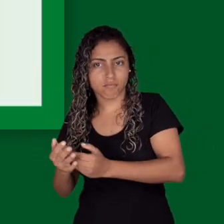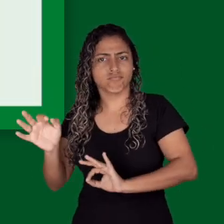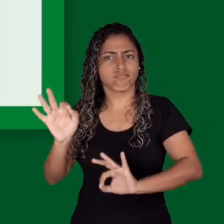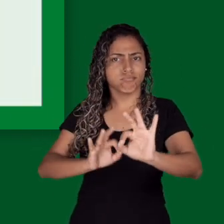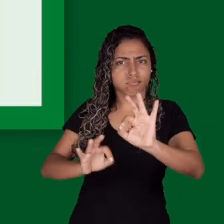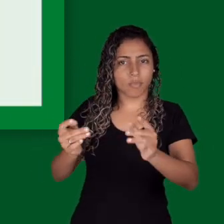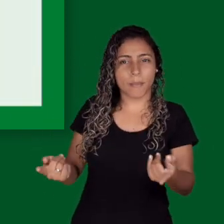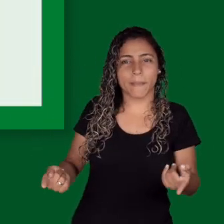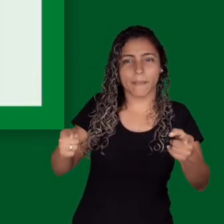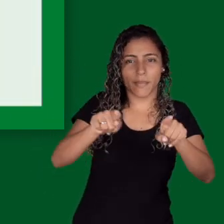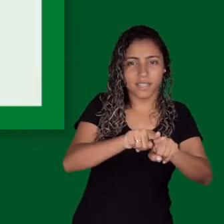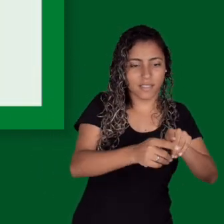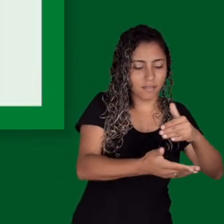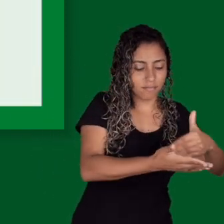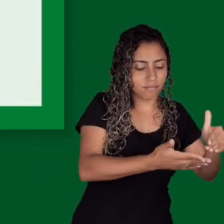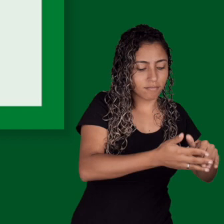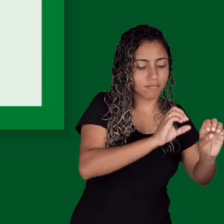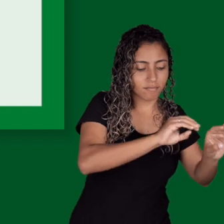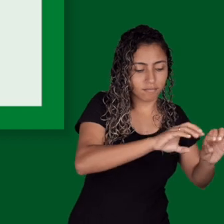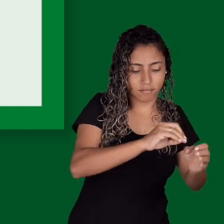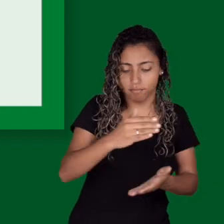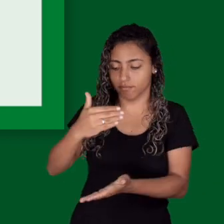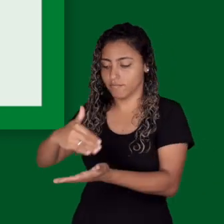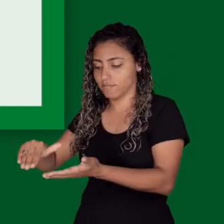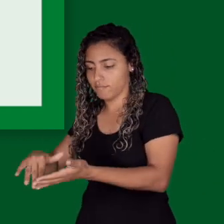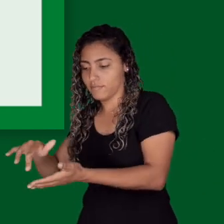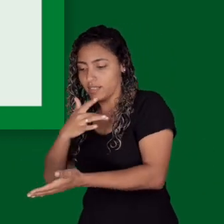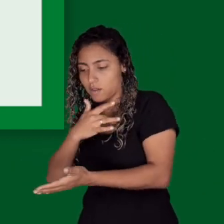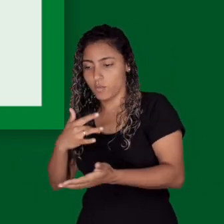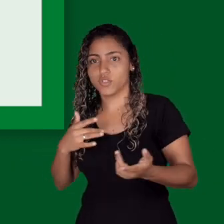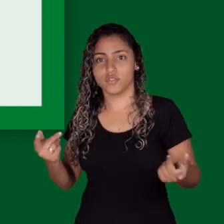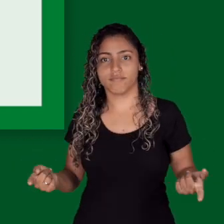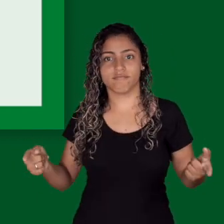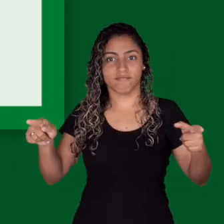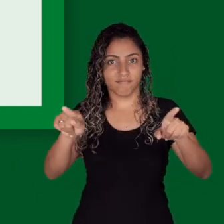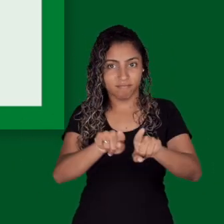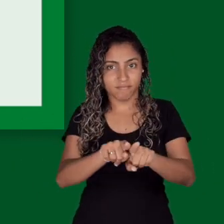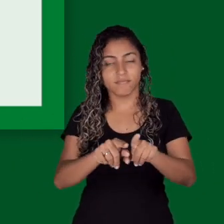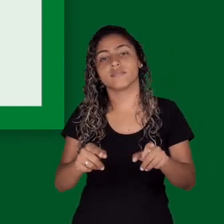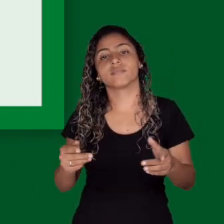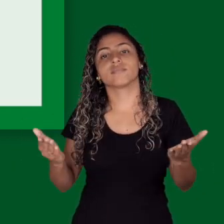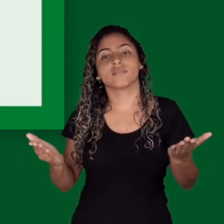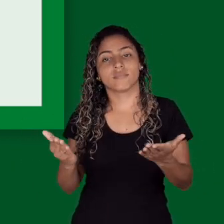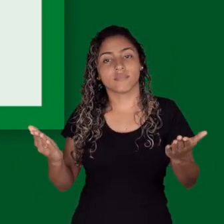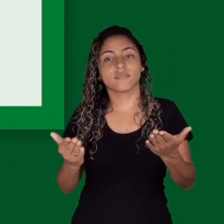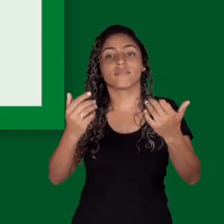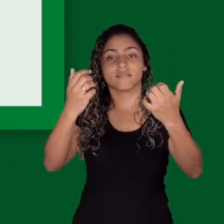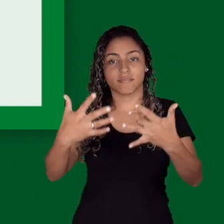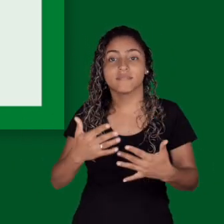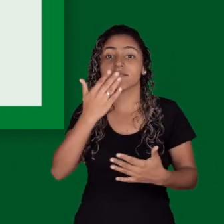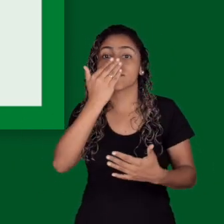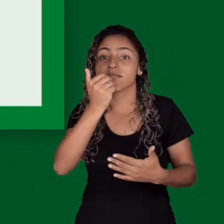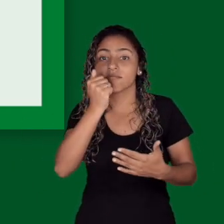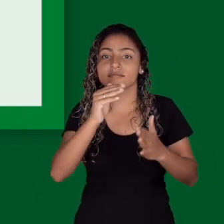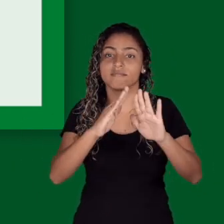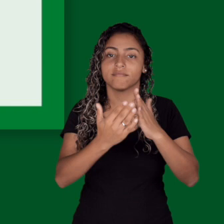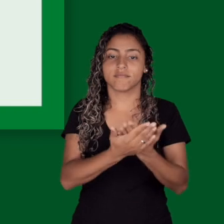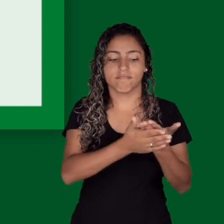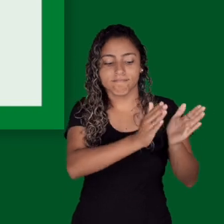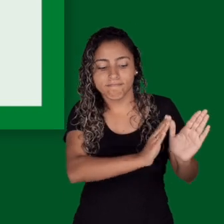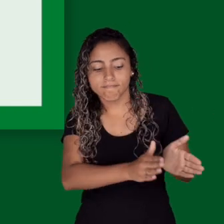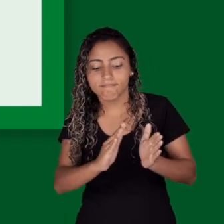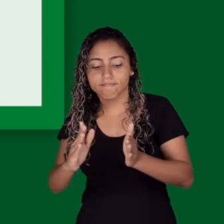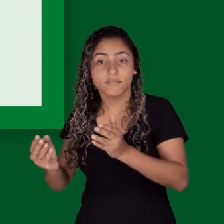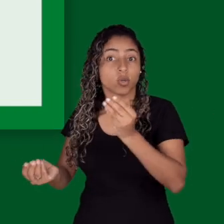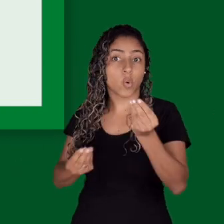do projeto parceria entre a Secretaria de Educação, a Secretaria de Saúde, e eu vou falar essencialmente hoje sobre os